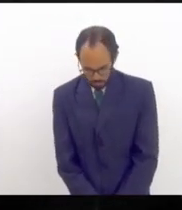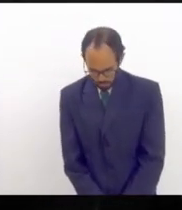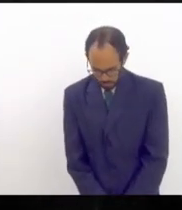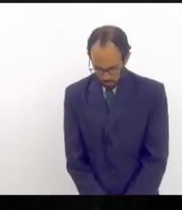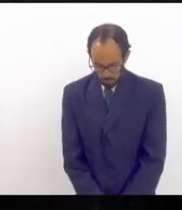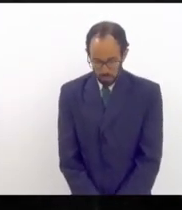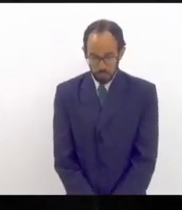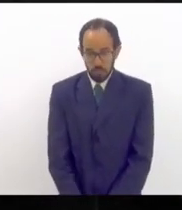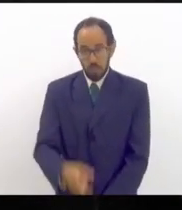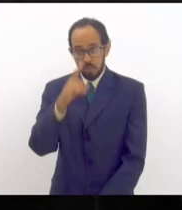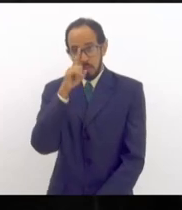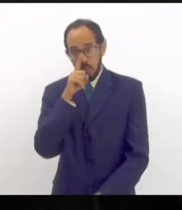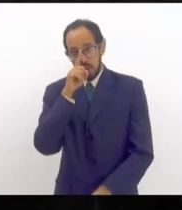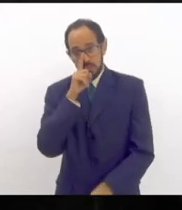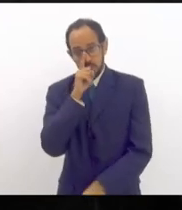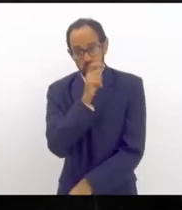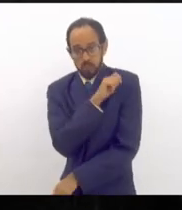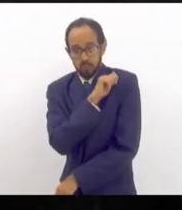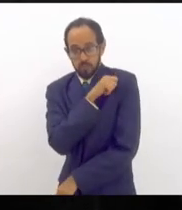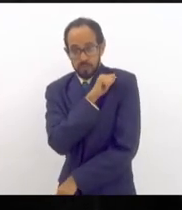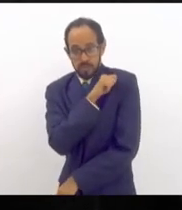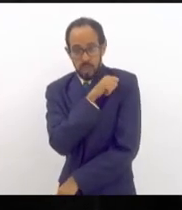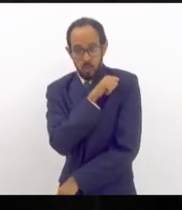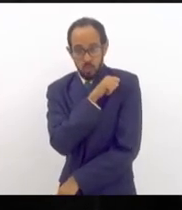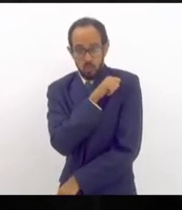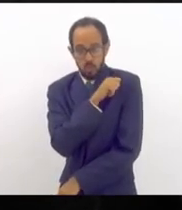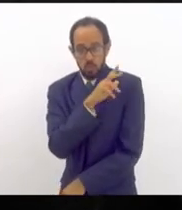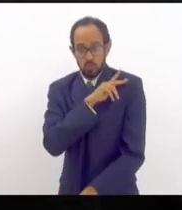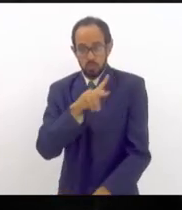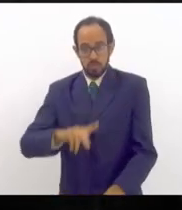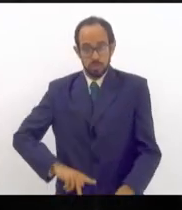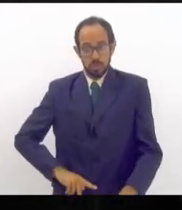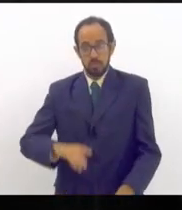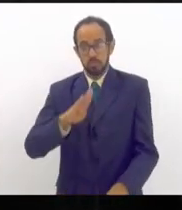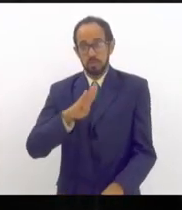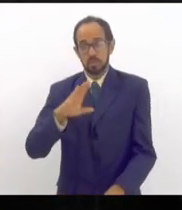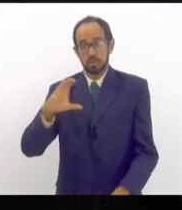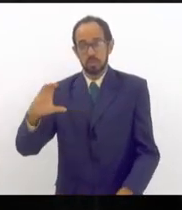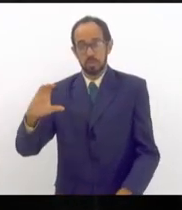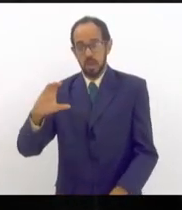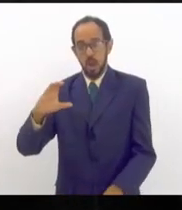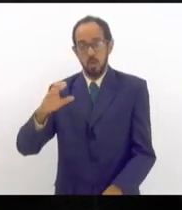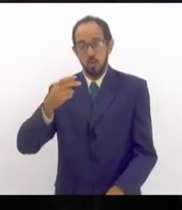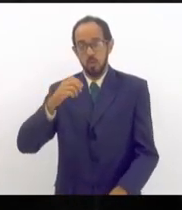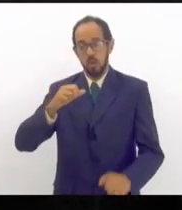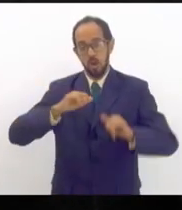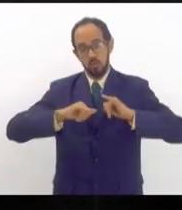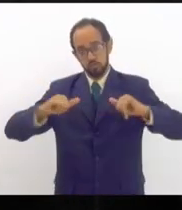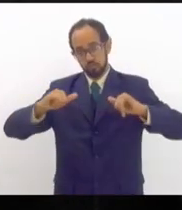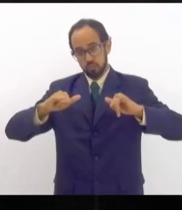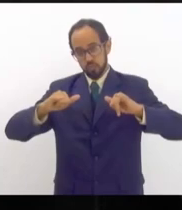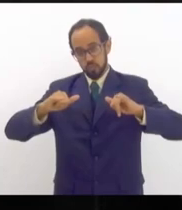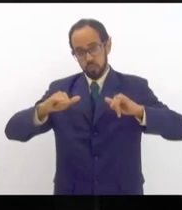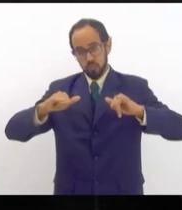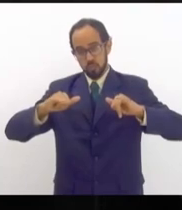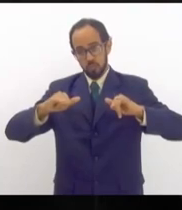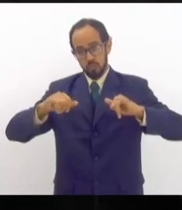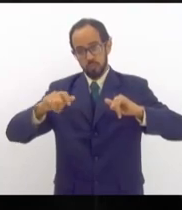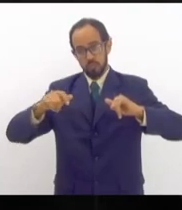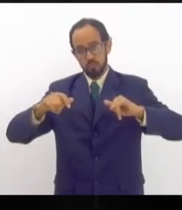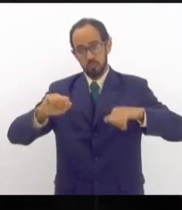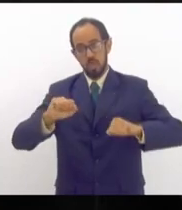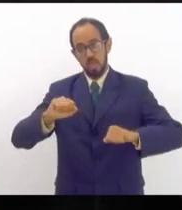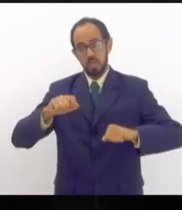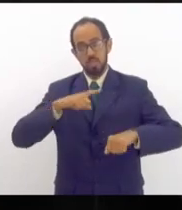e o risco fiscal que o presidente do Banco Central tanto disse que existia não tem tem